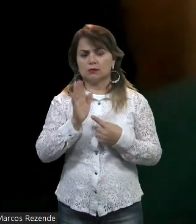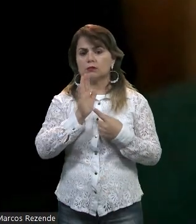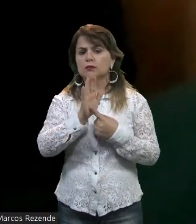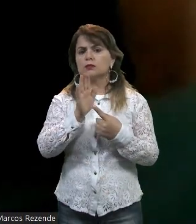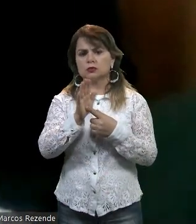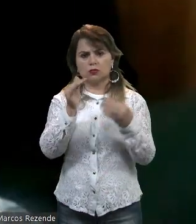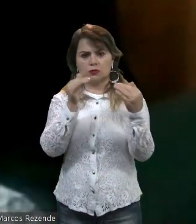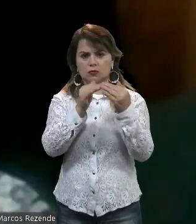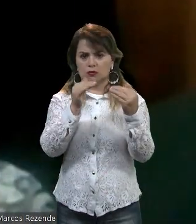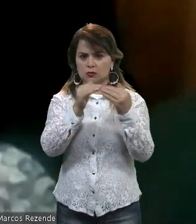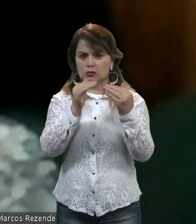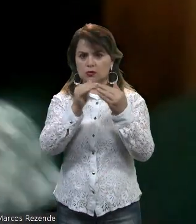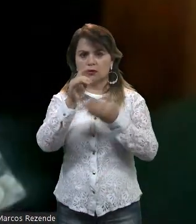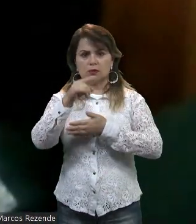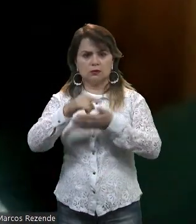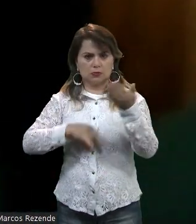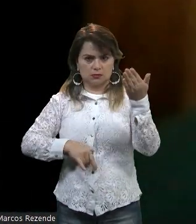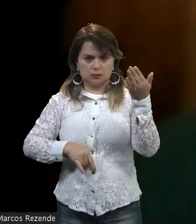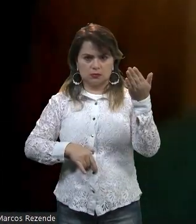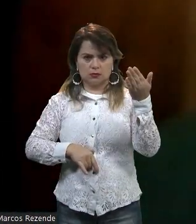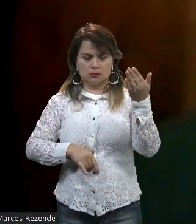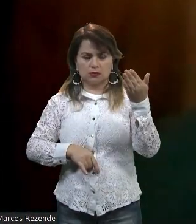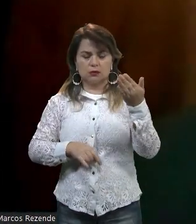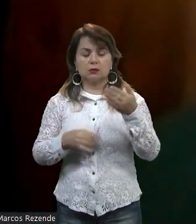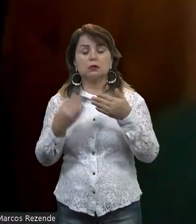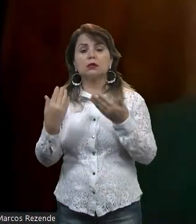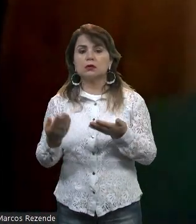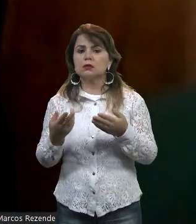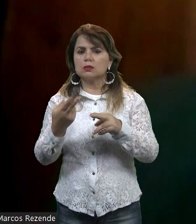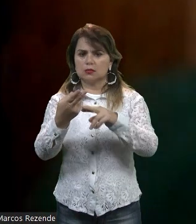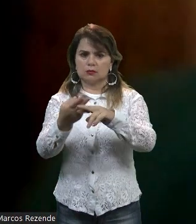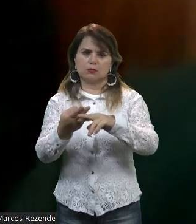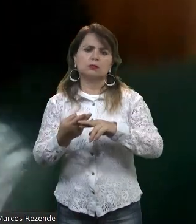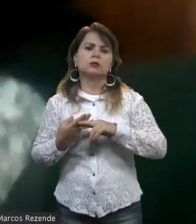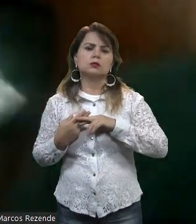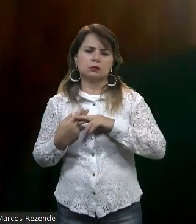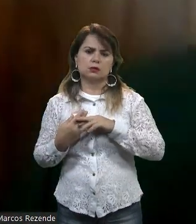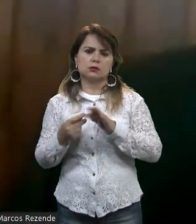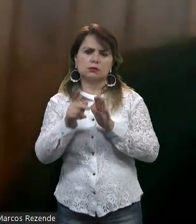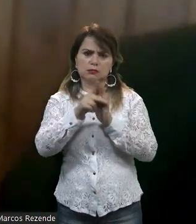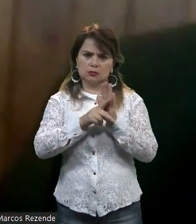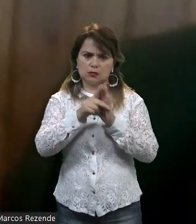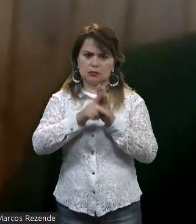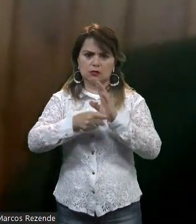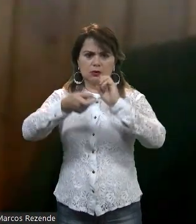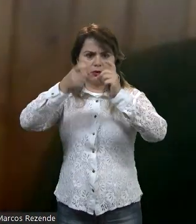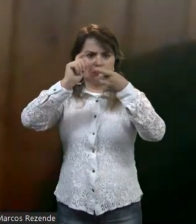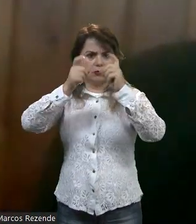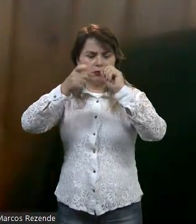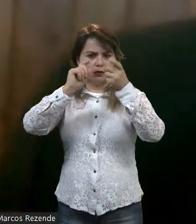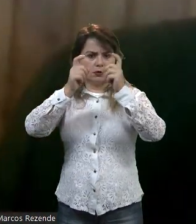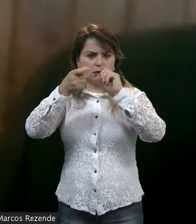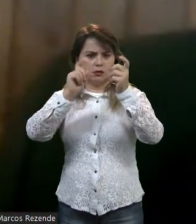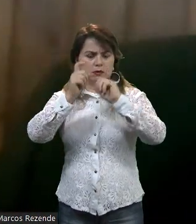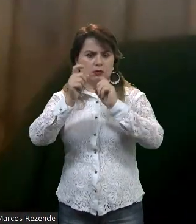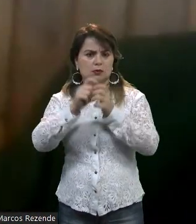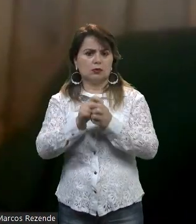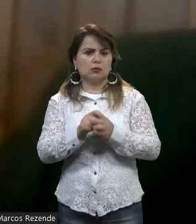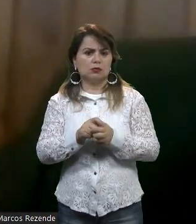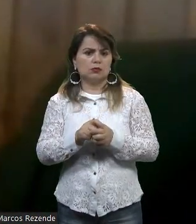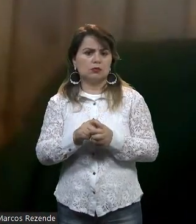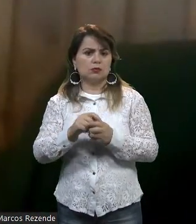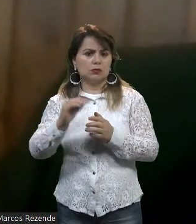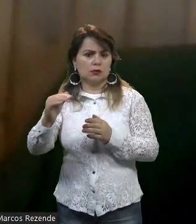favorável à apreciação desse projeto. Portanto, ele será pauta de uma convocação de uma sessão extraordinária para